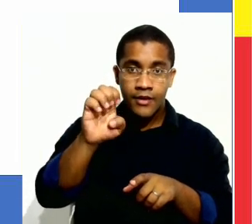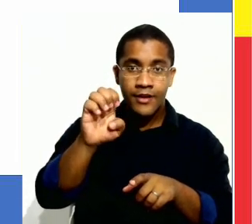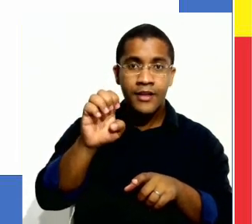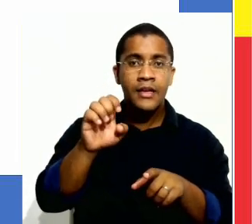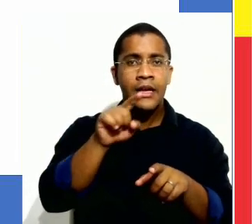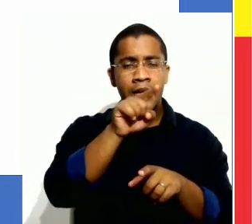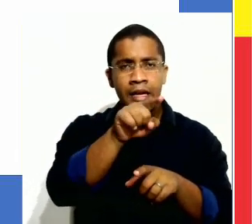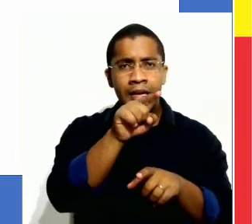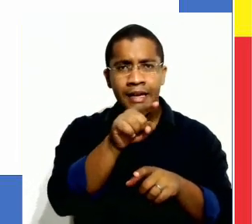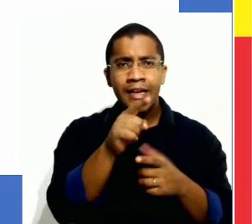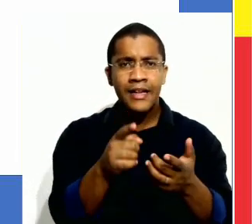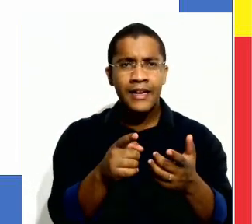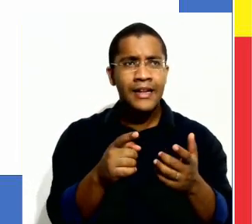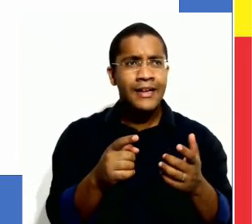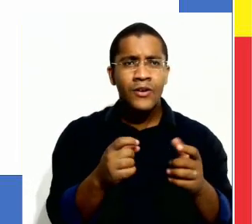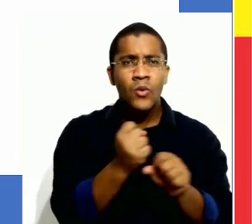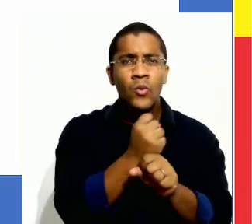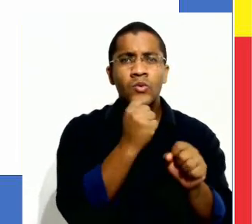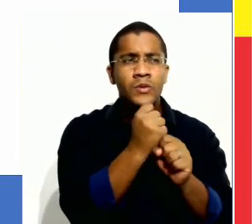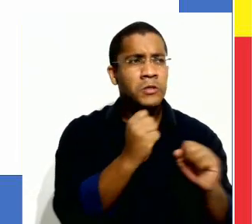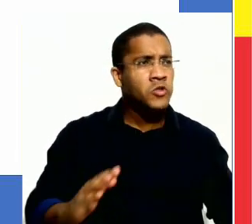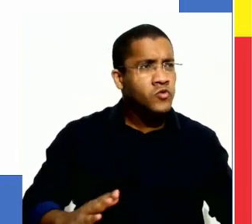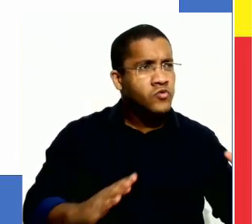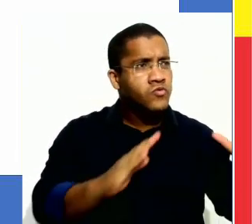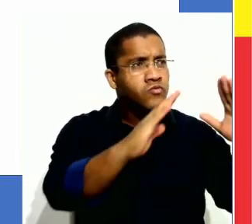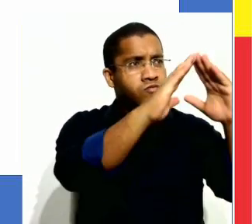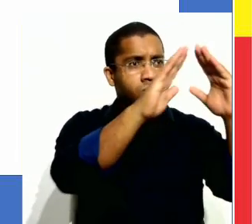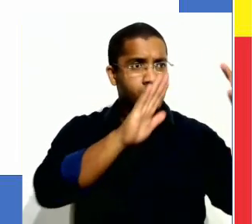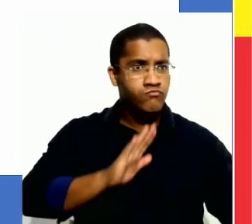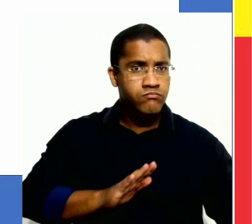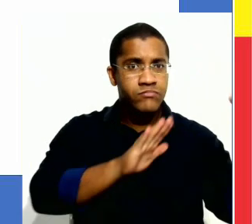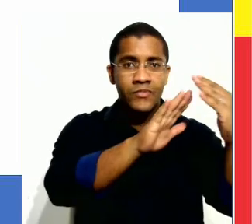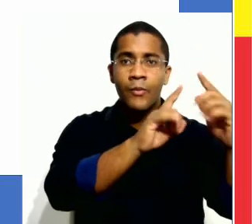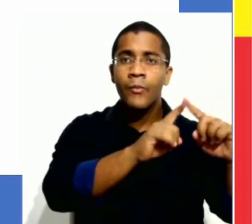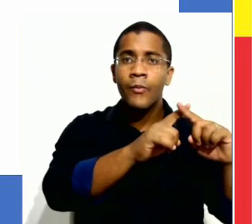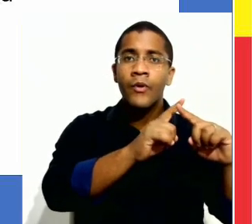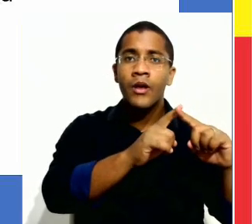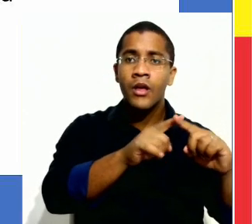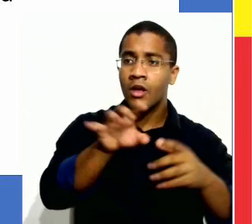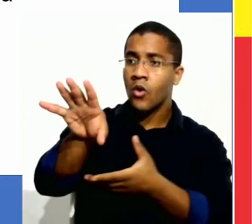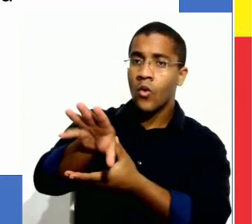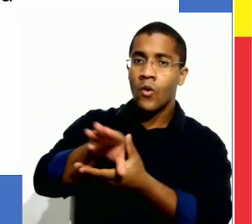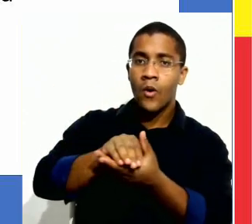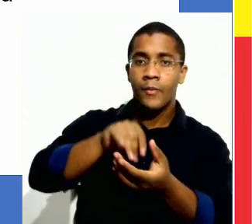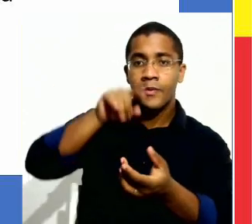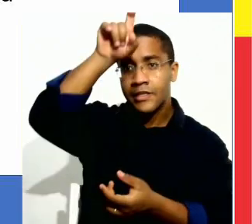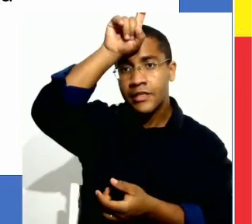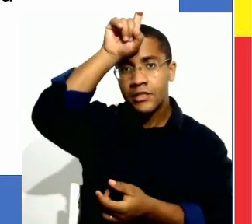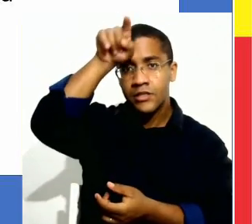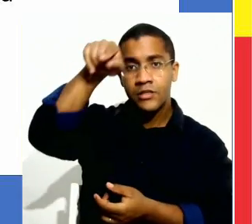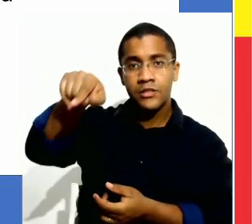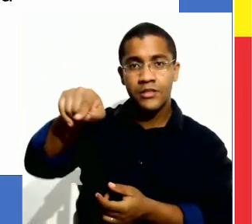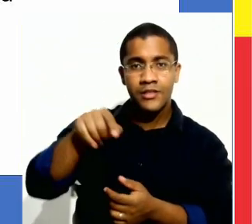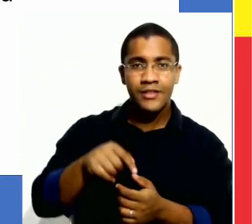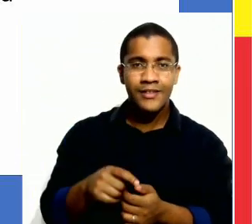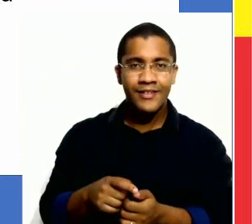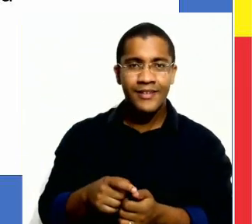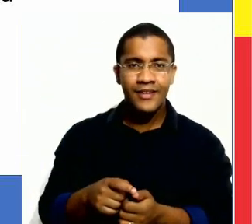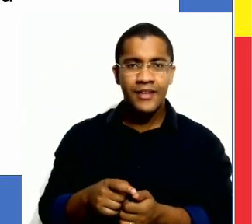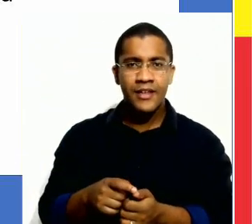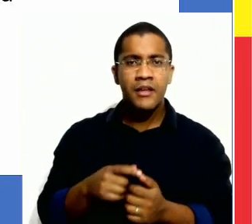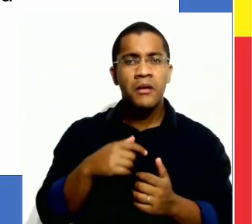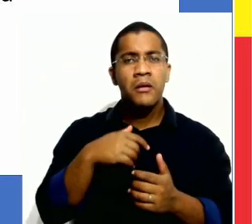erguidas numerosas pirâmides, a exemplo de quê? Do Egito. Os vestígios dos faraós